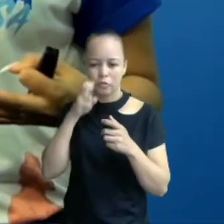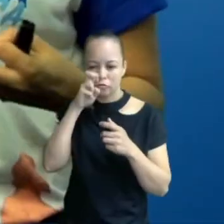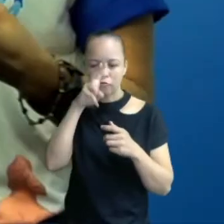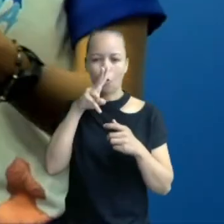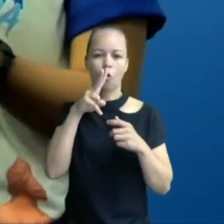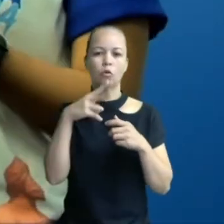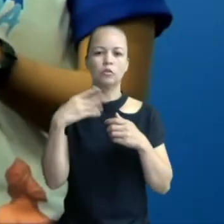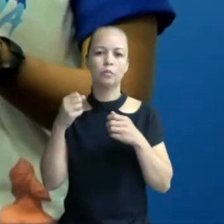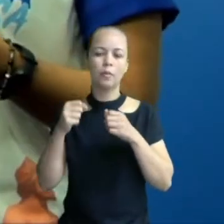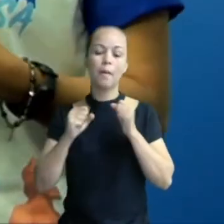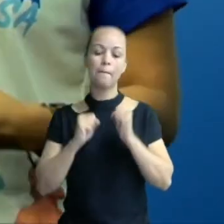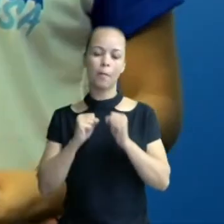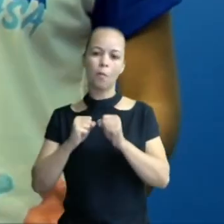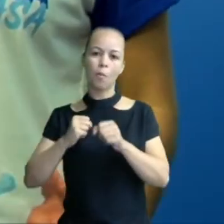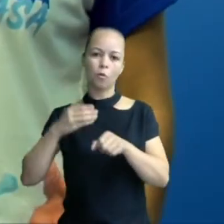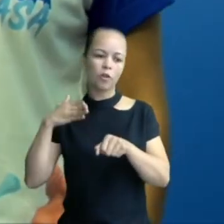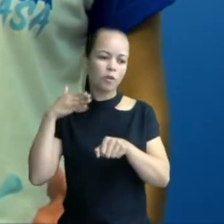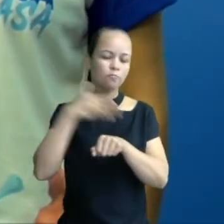invadir para poder,